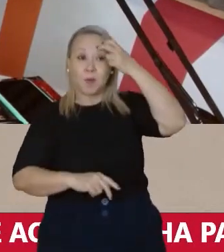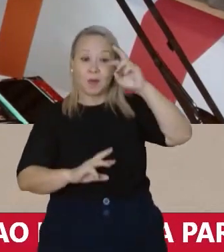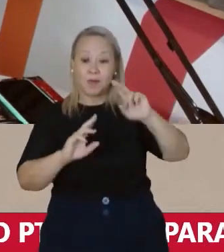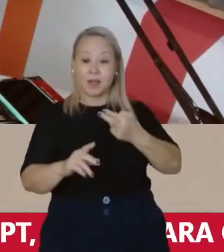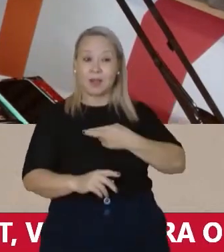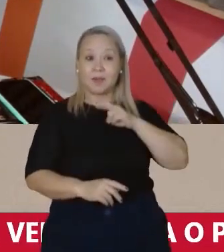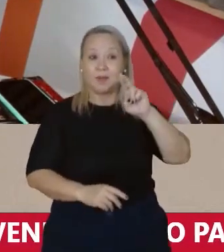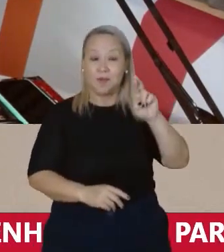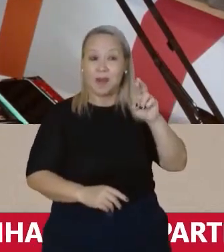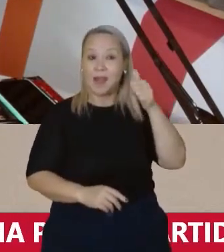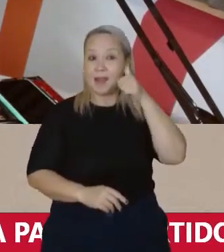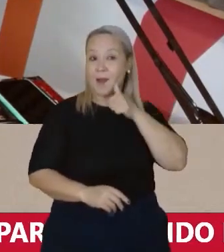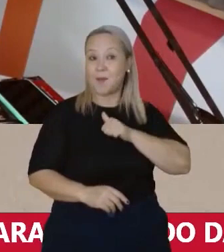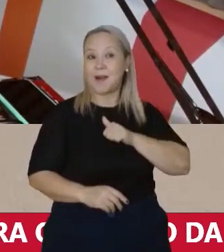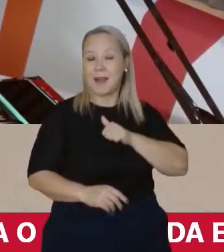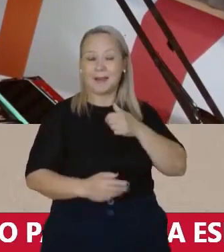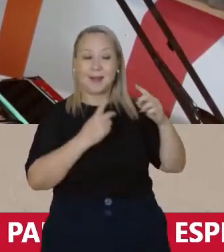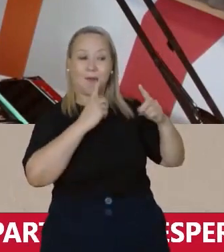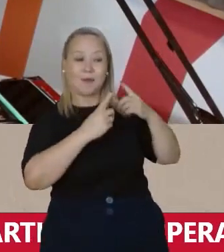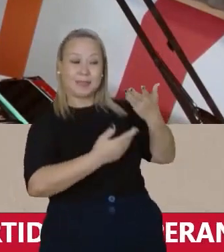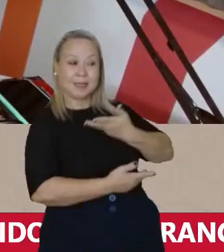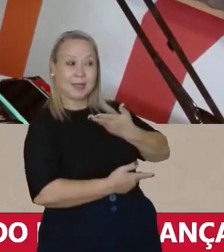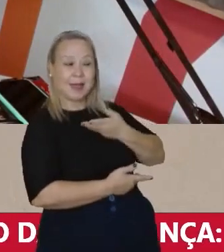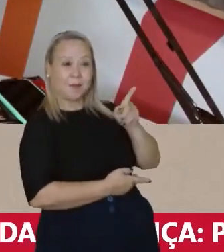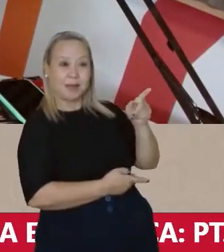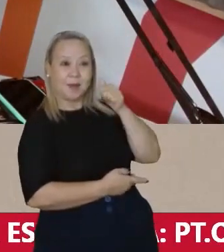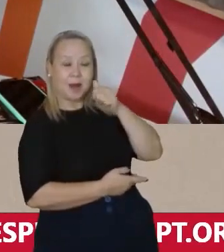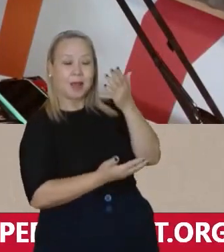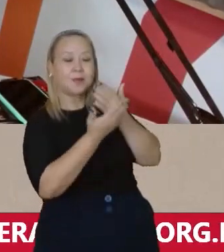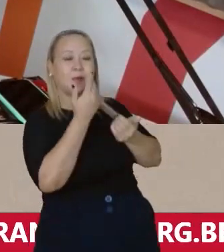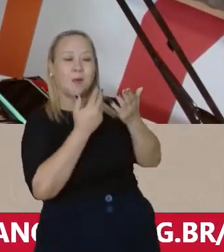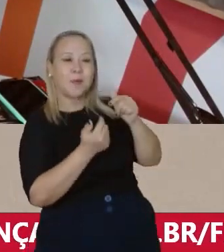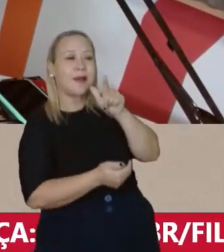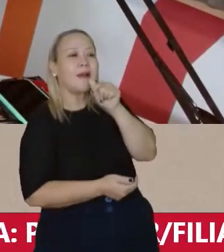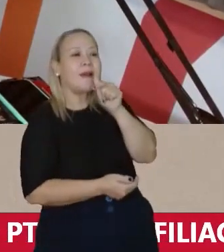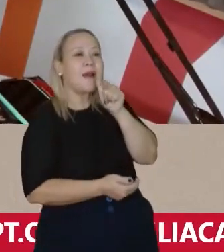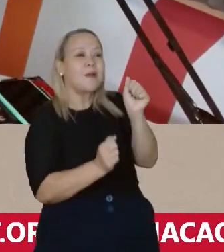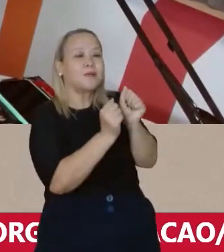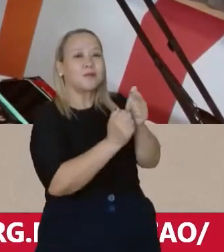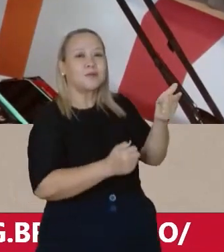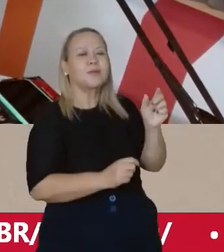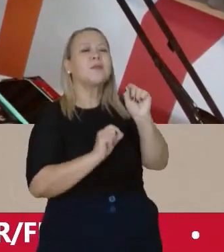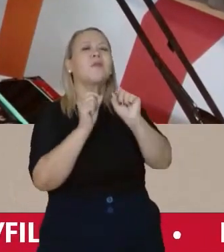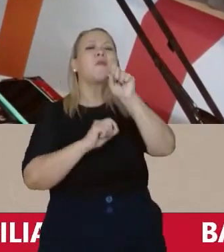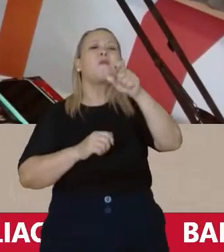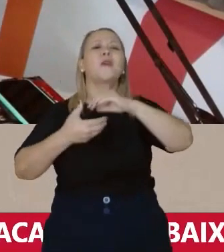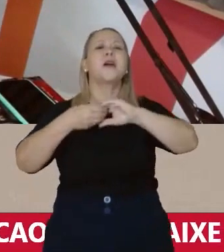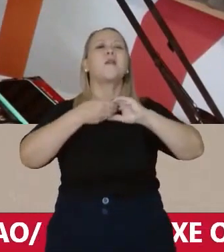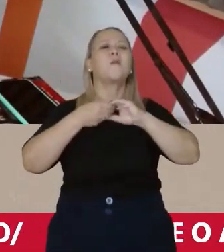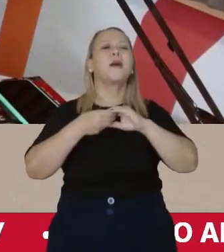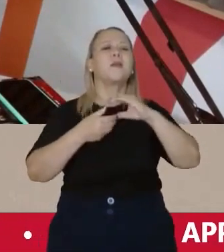de um sexo diferente, e ele está dialogando com ela, sendo amigo dela, comendo com ela. Sabe que a palavra companheiro, que o nosso presidente Lula